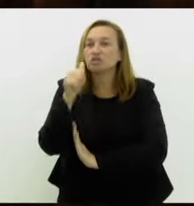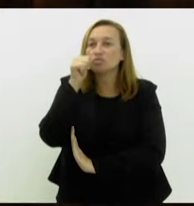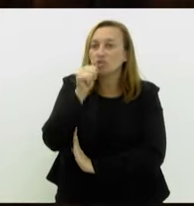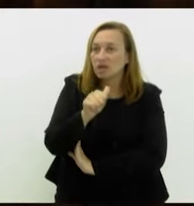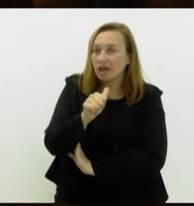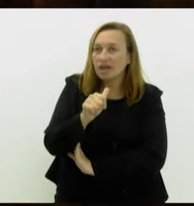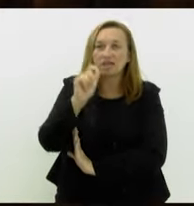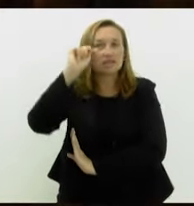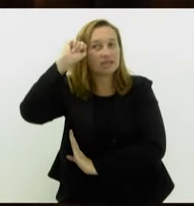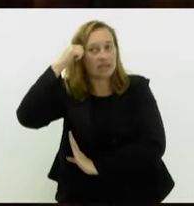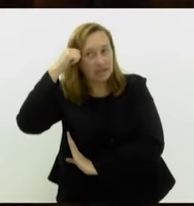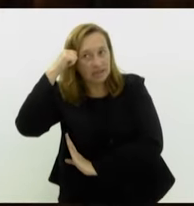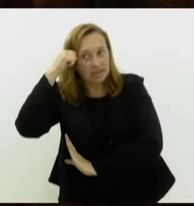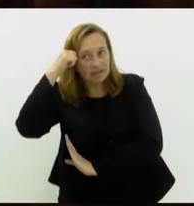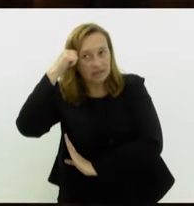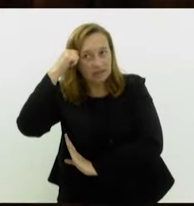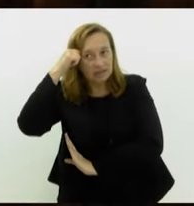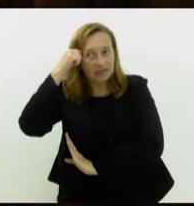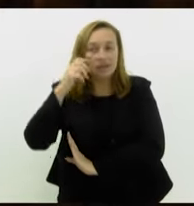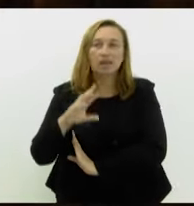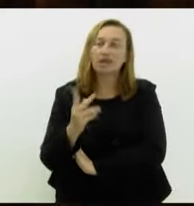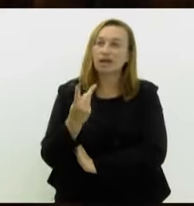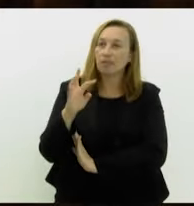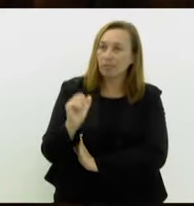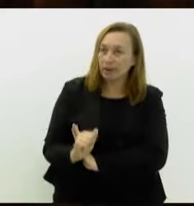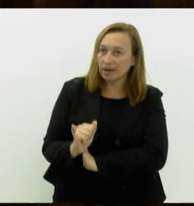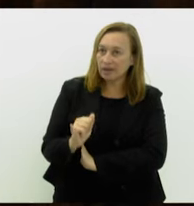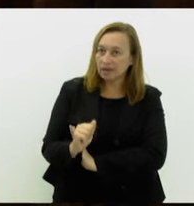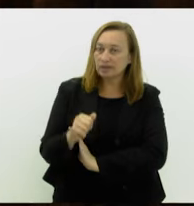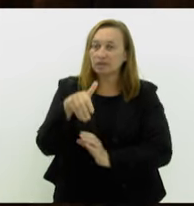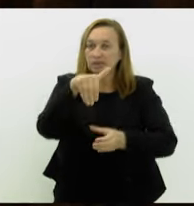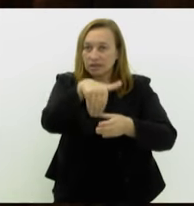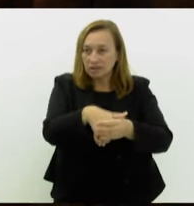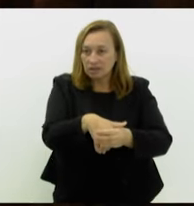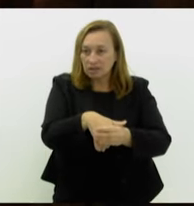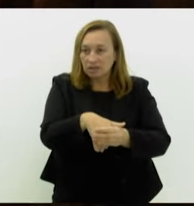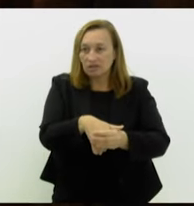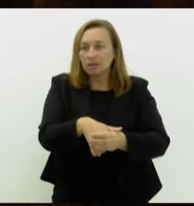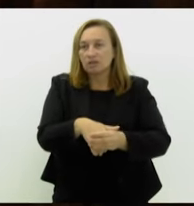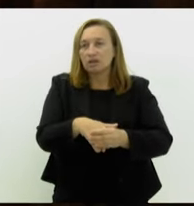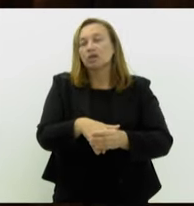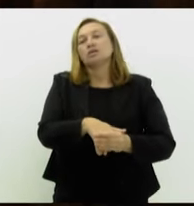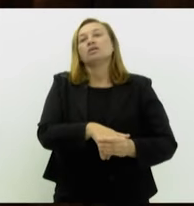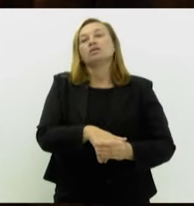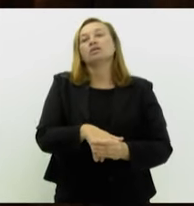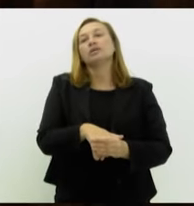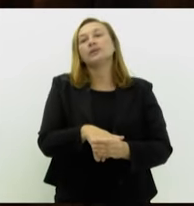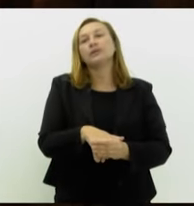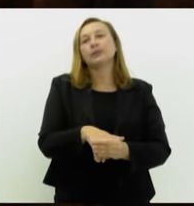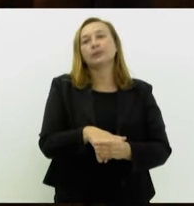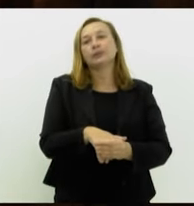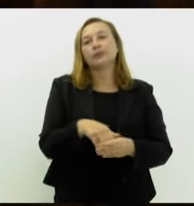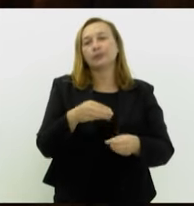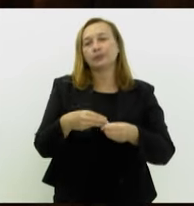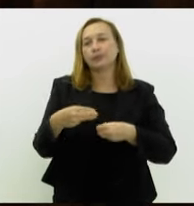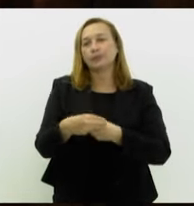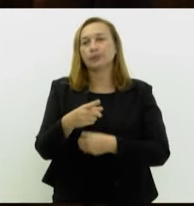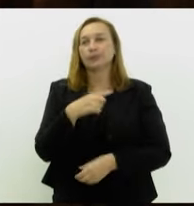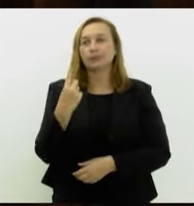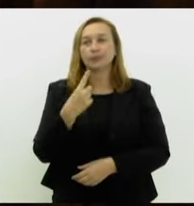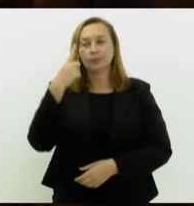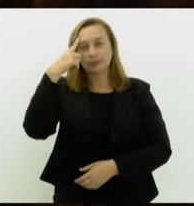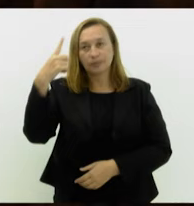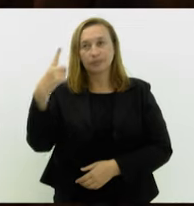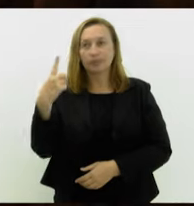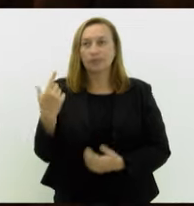mulheres negras em campanha nas eleições municipais a nossa ideia é de que